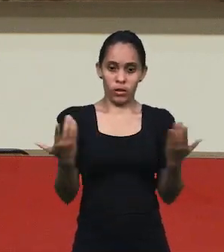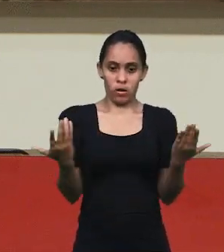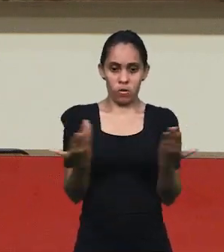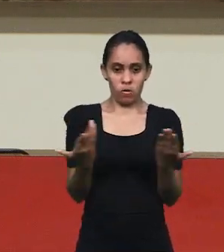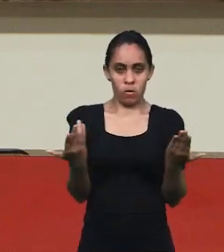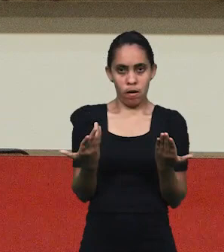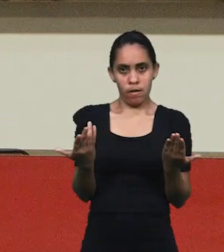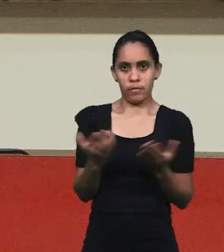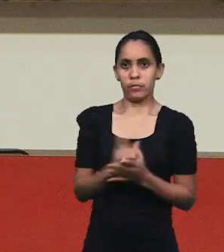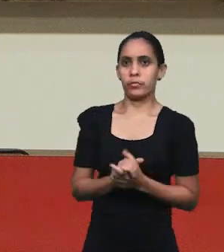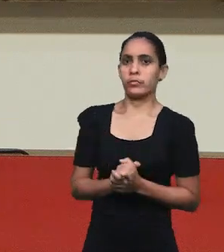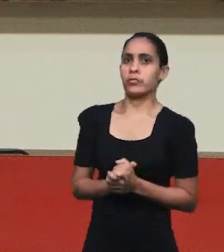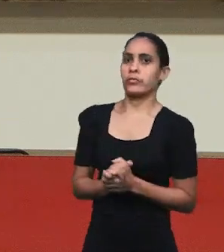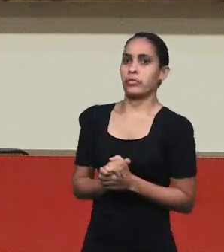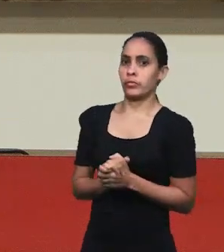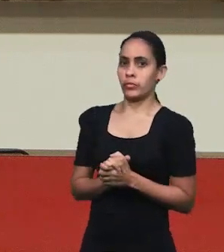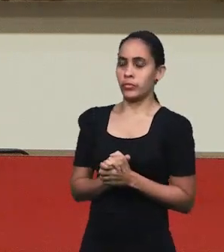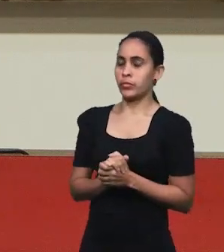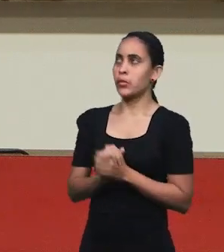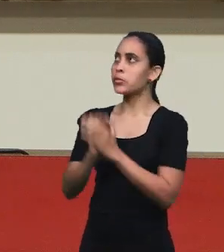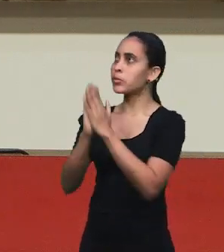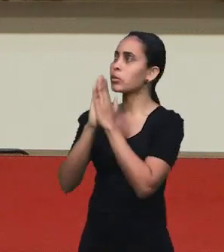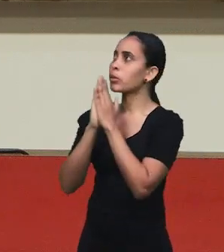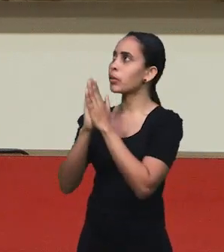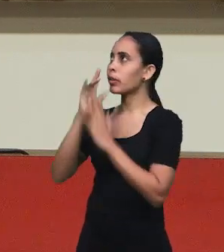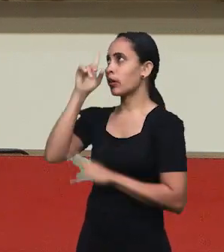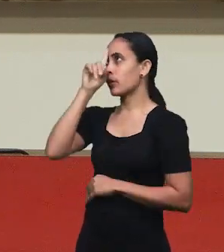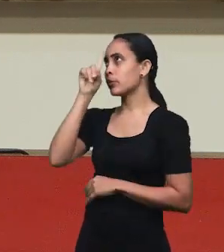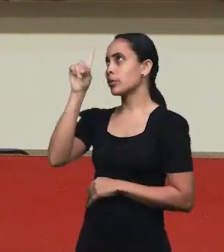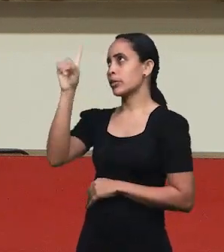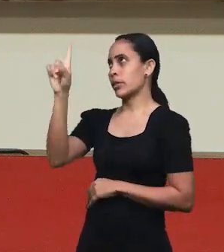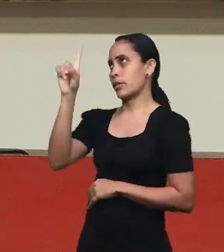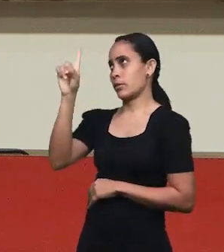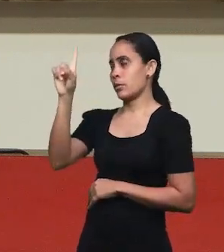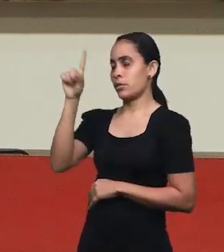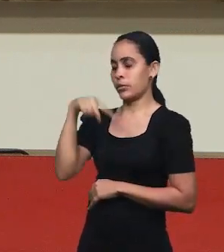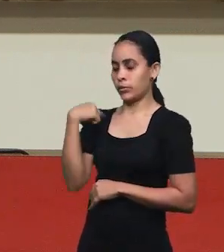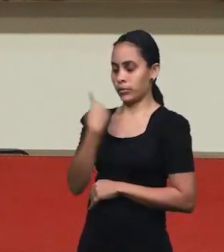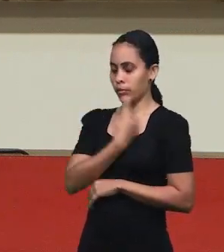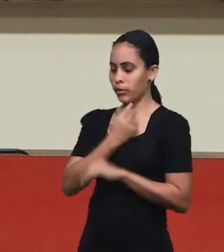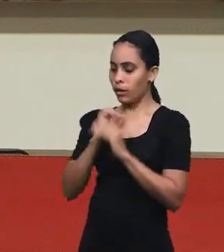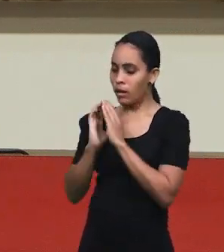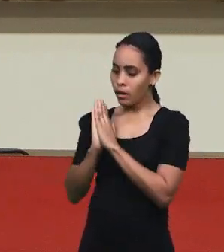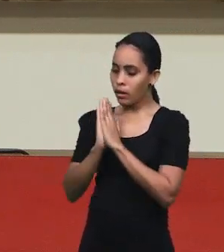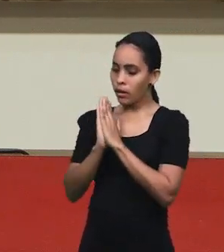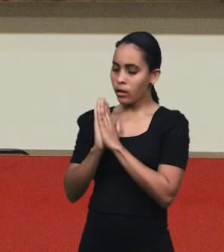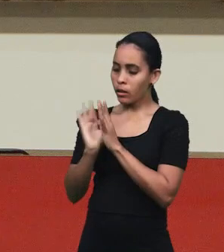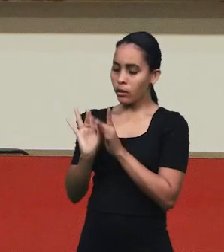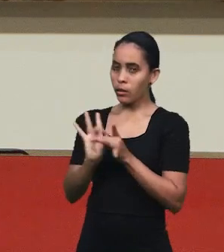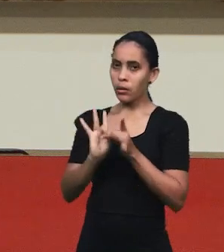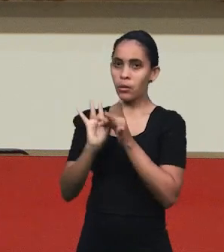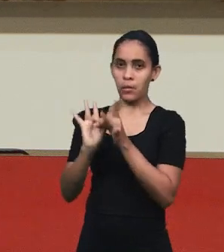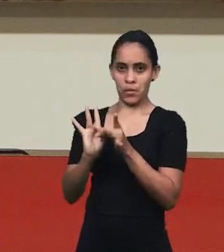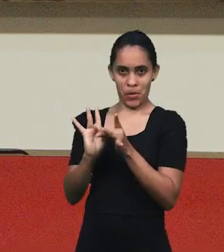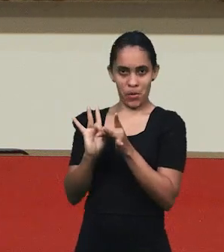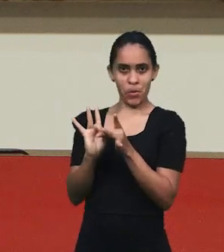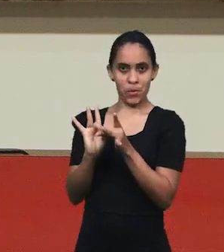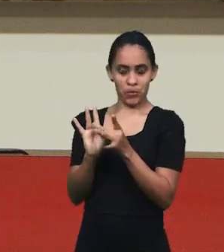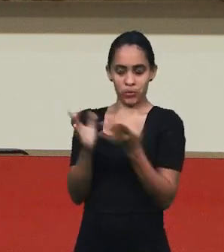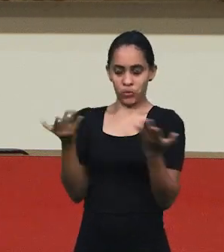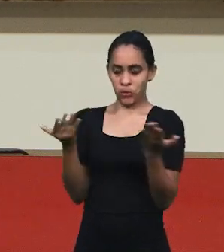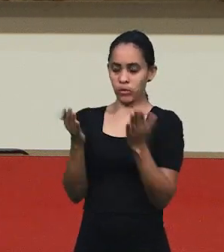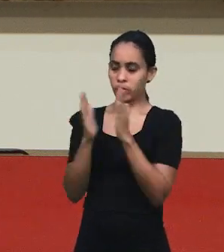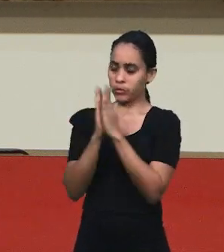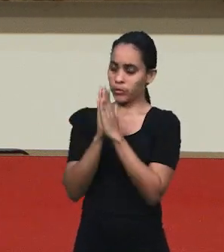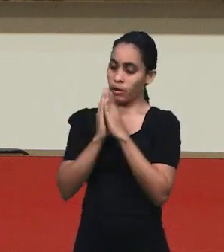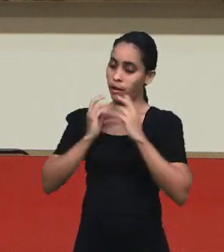Nós vamos curvar as nossas frontes, fechar os nossos olhos.